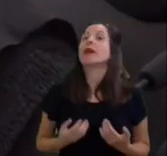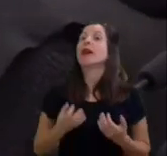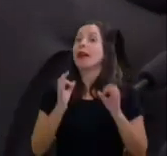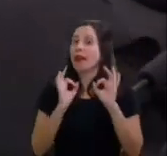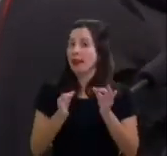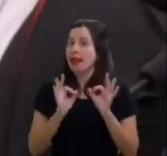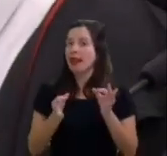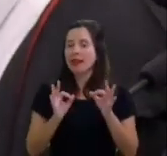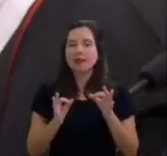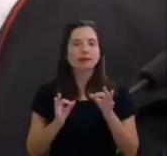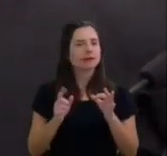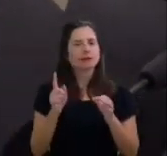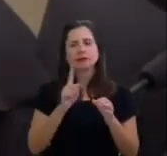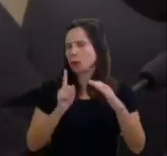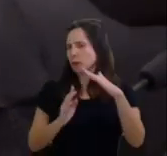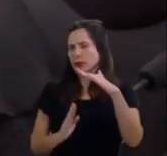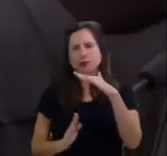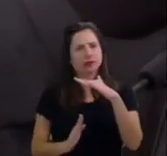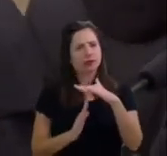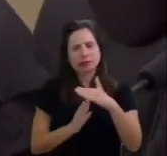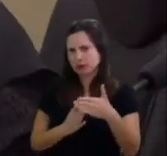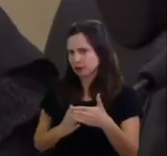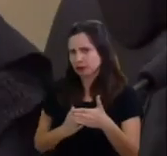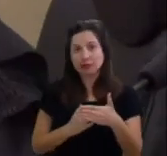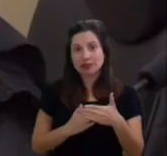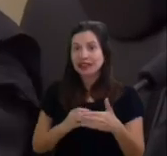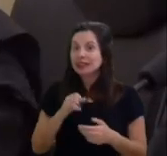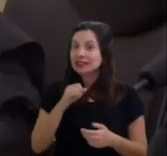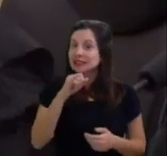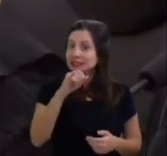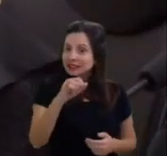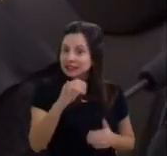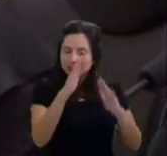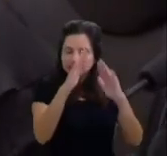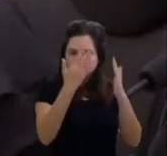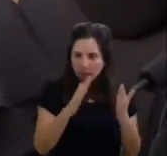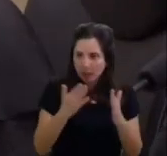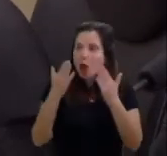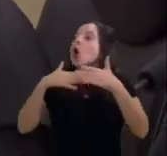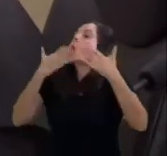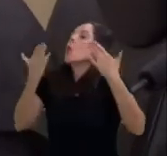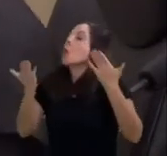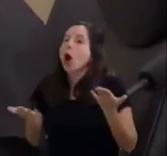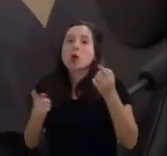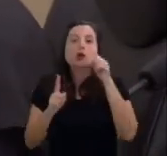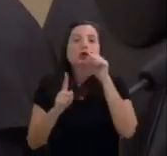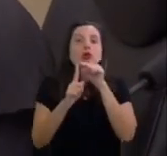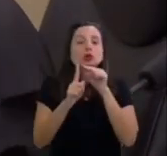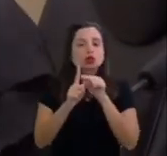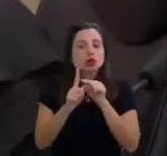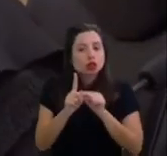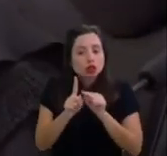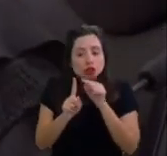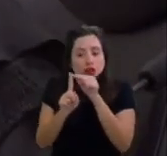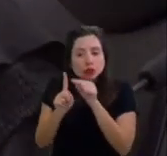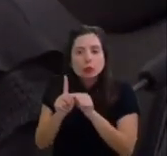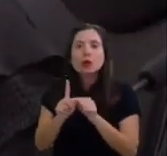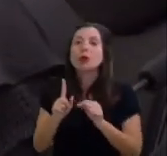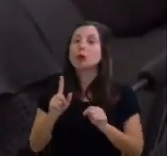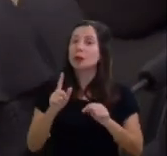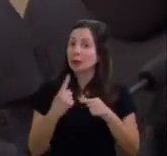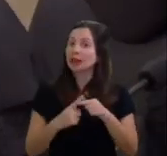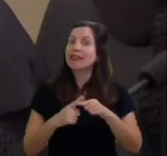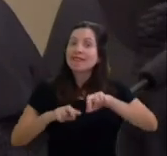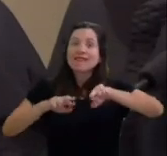Nada impediria que se fizesse um balanceamento por tipo de campanha, então, já que nós temos diferentes candidatos, muitas vezes,